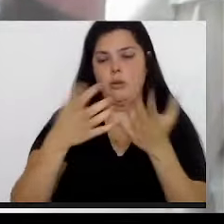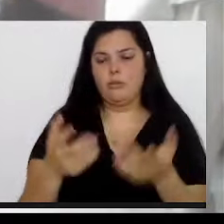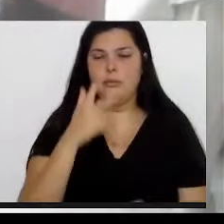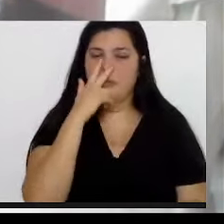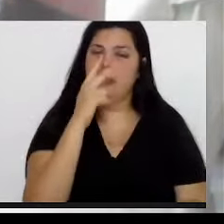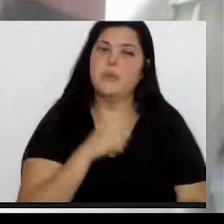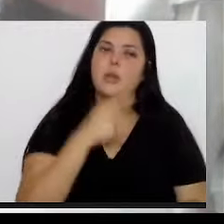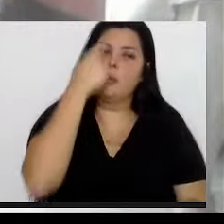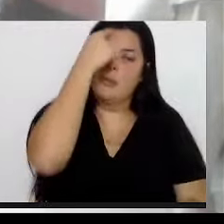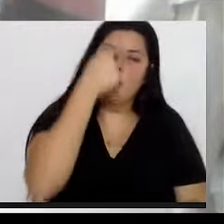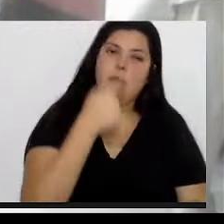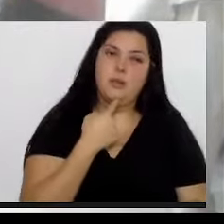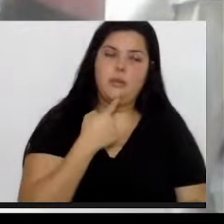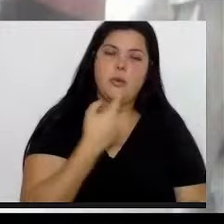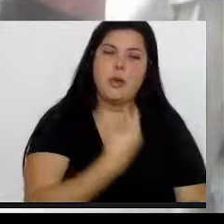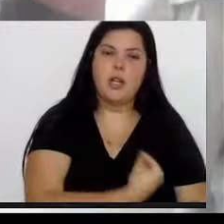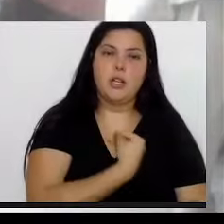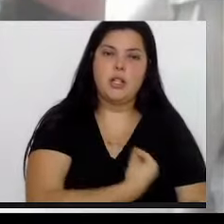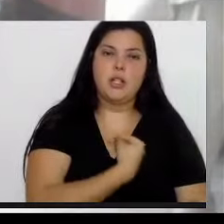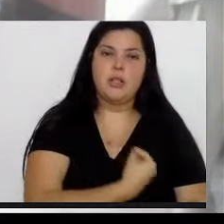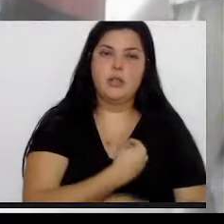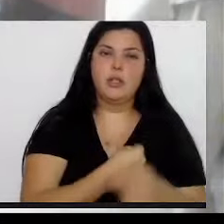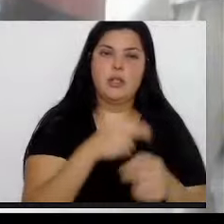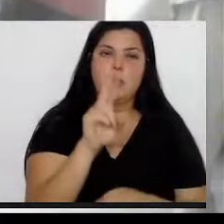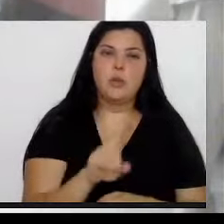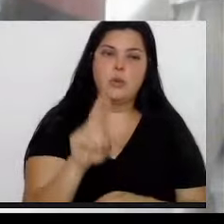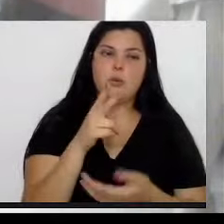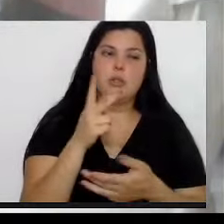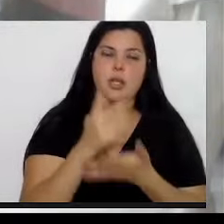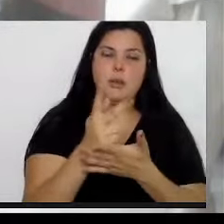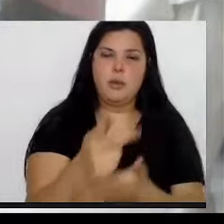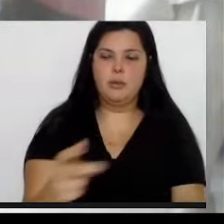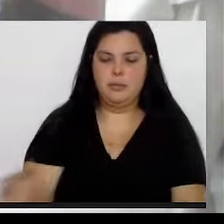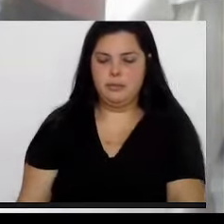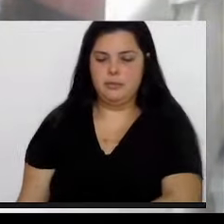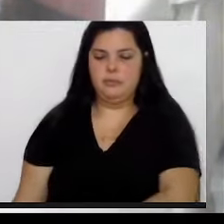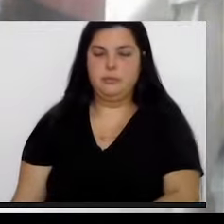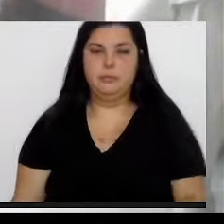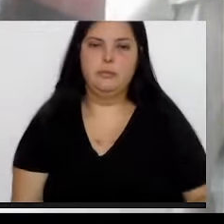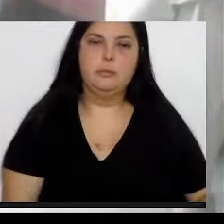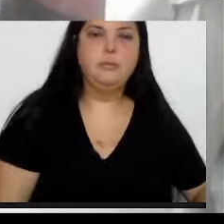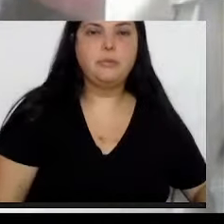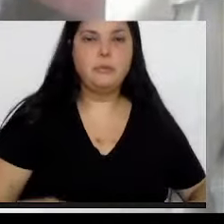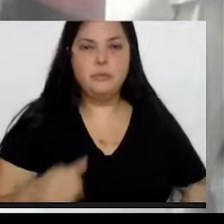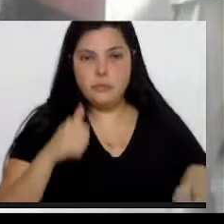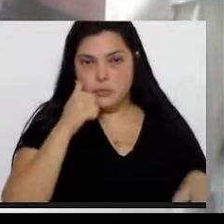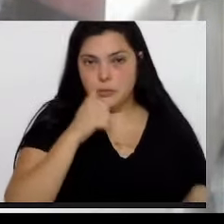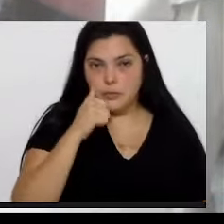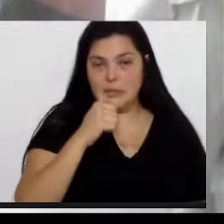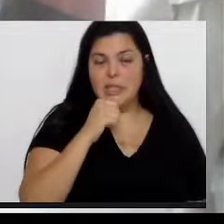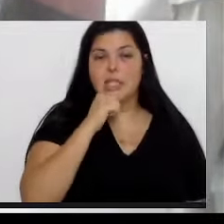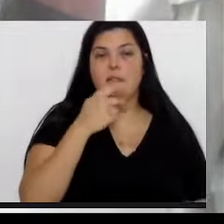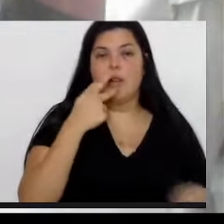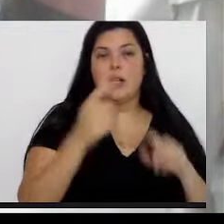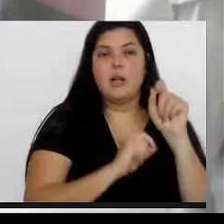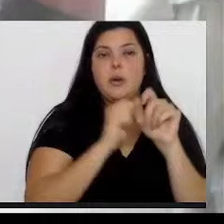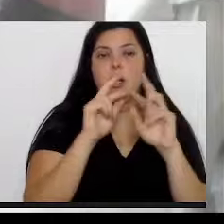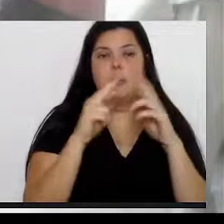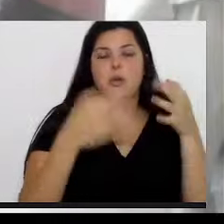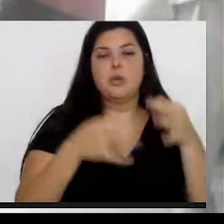possuírem perfis ativos e de uso frequente. As próprias candidatas ainda declararam em audiência que